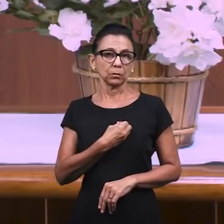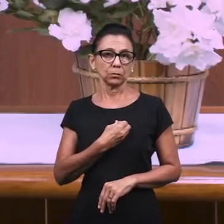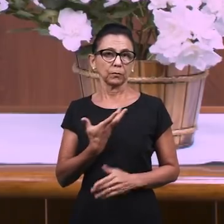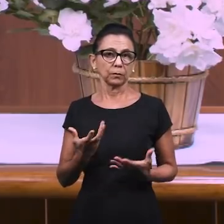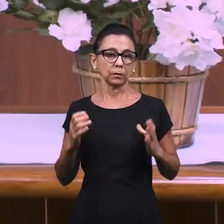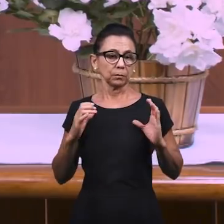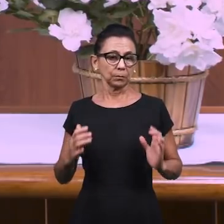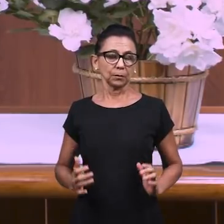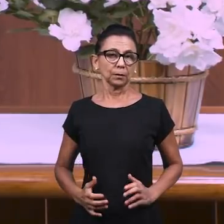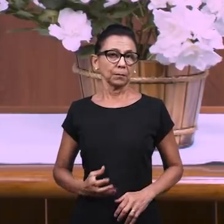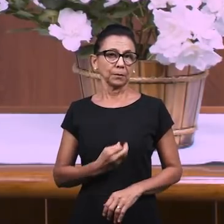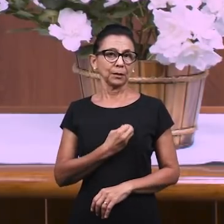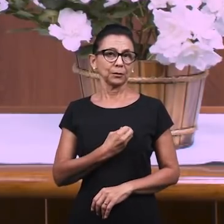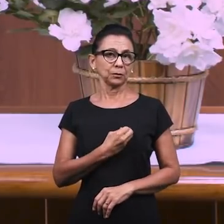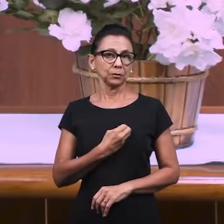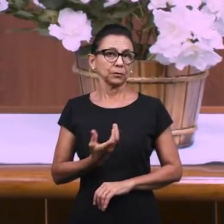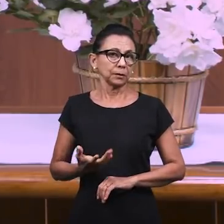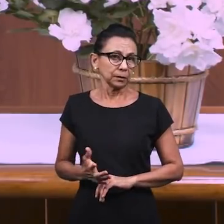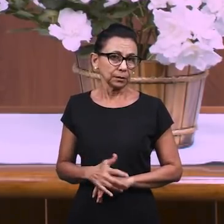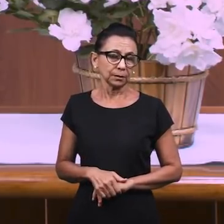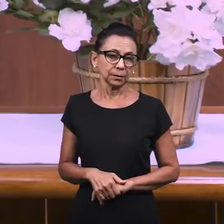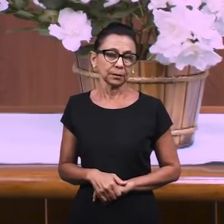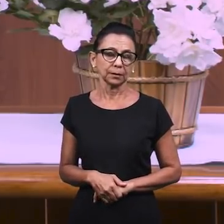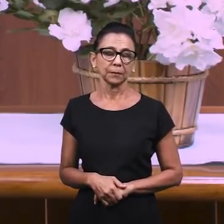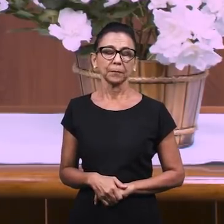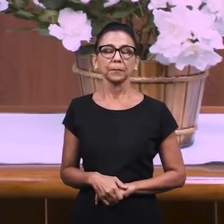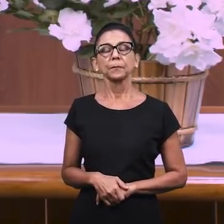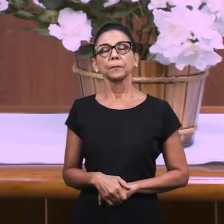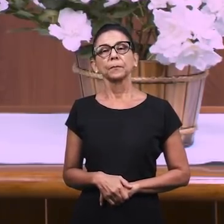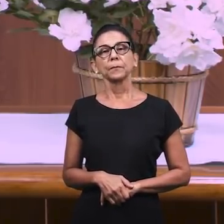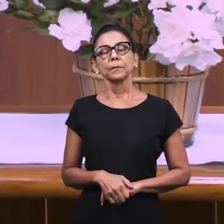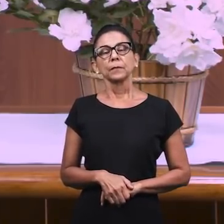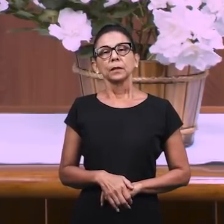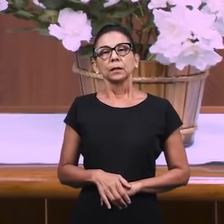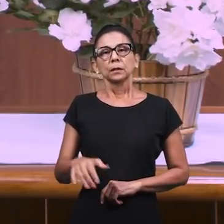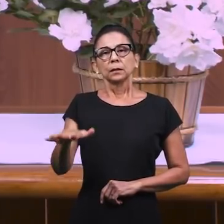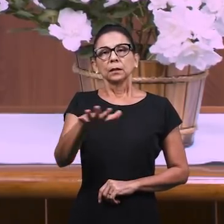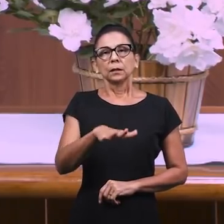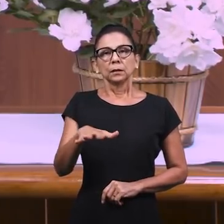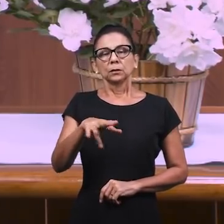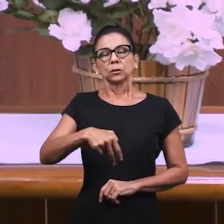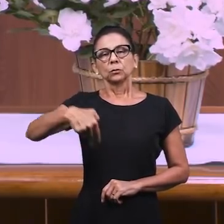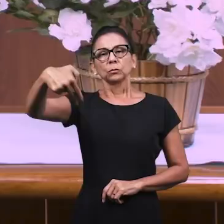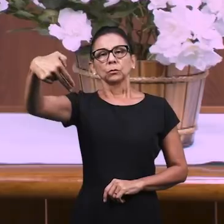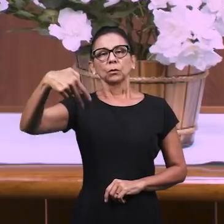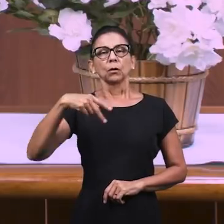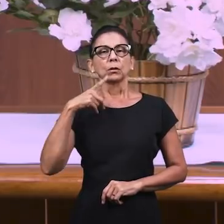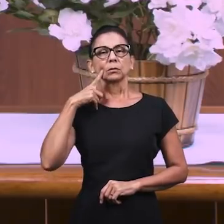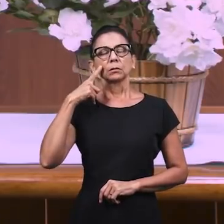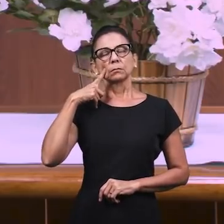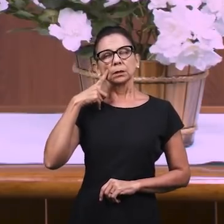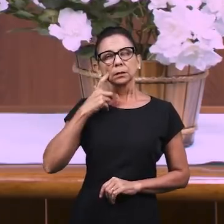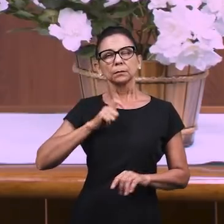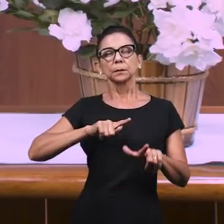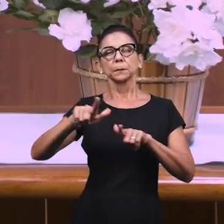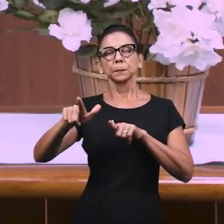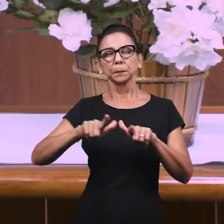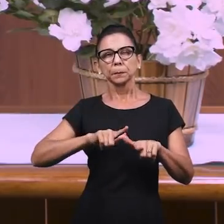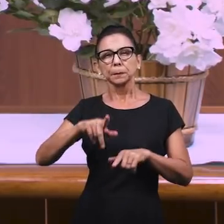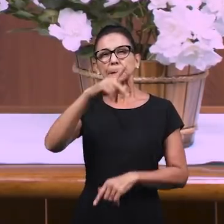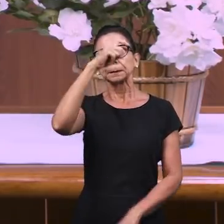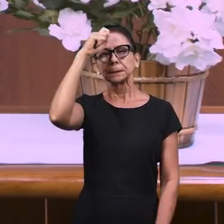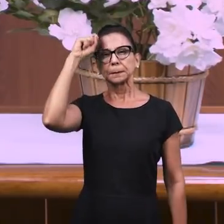queridos dessa região do norte, que sempre trazem tantos testemunhos, que uma área de tanto